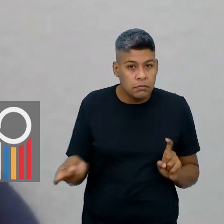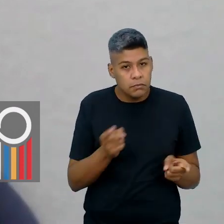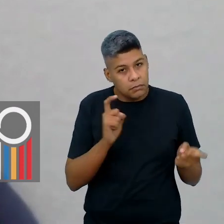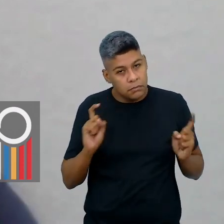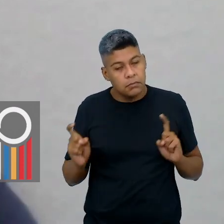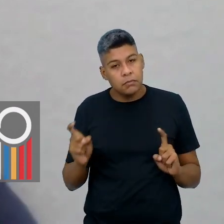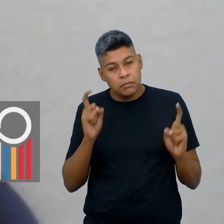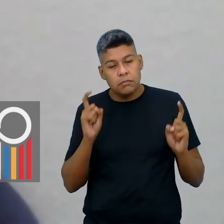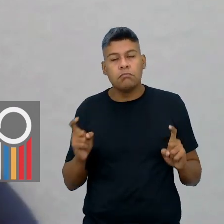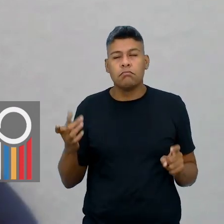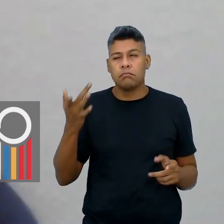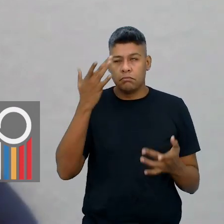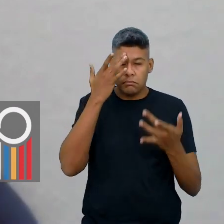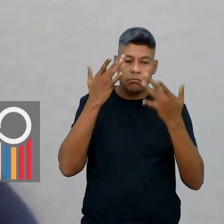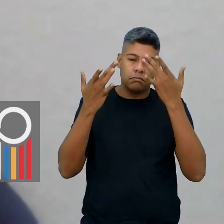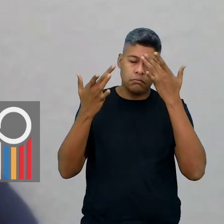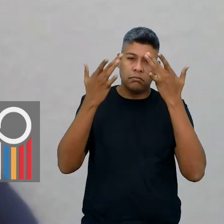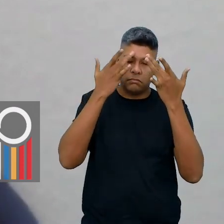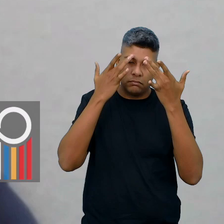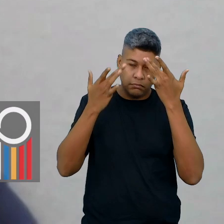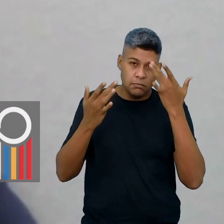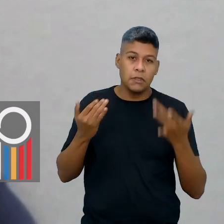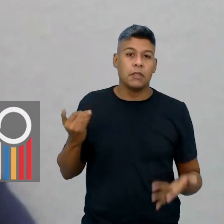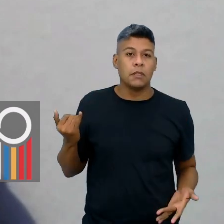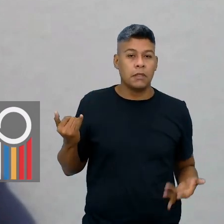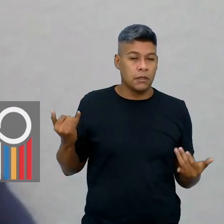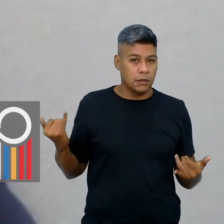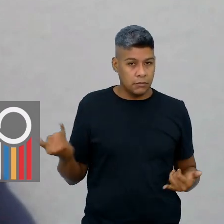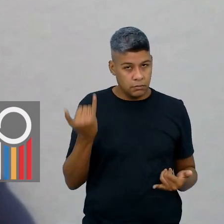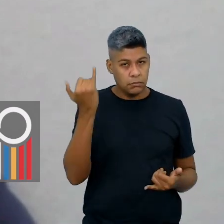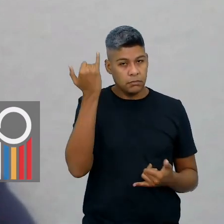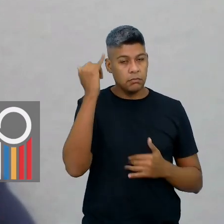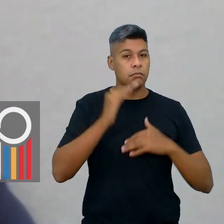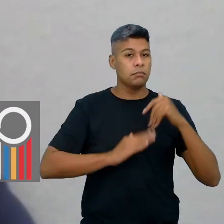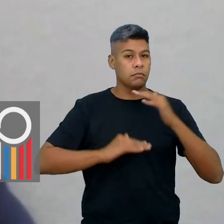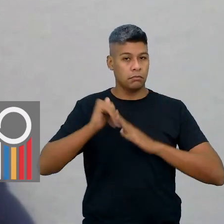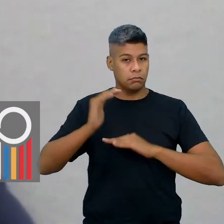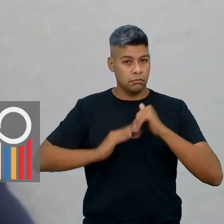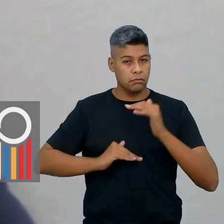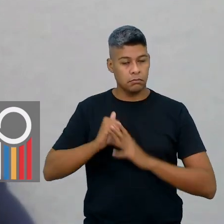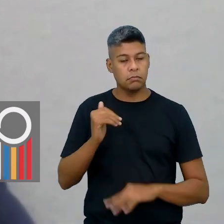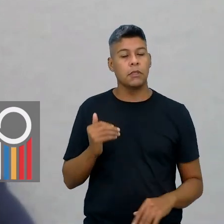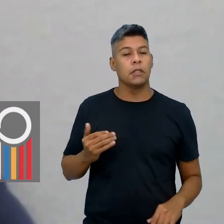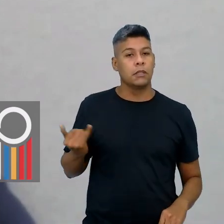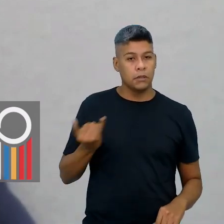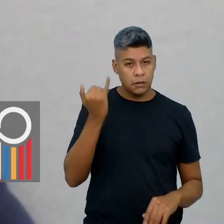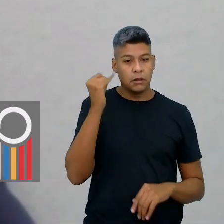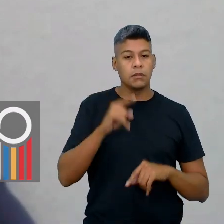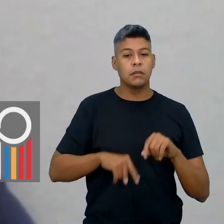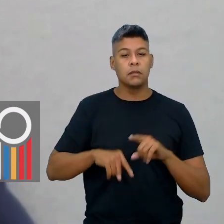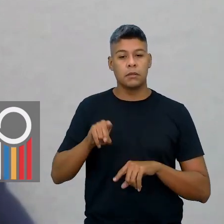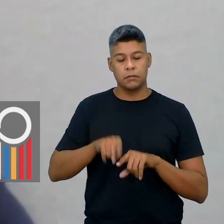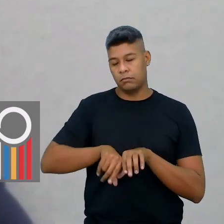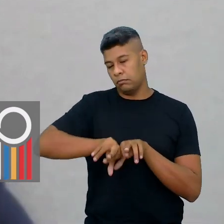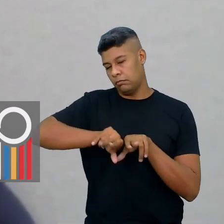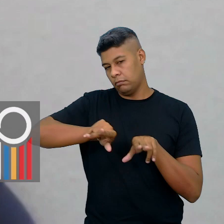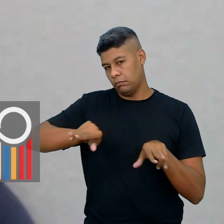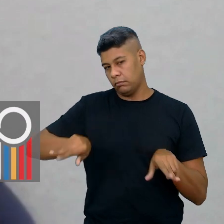nos formarmos sobre a importância dessas habilidades essenciais, sobre a importância desse material Aprender